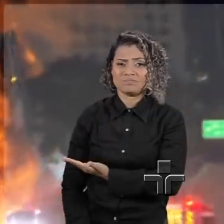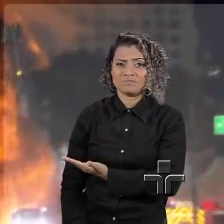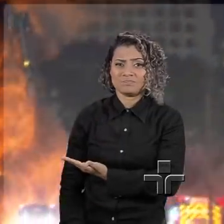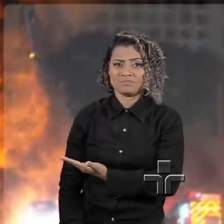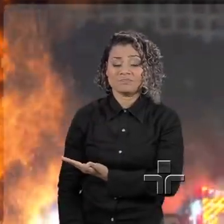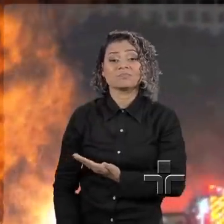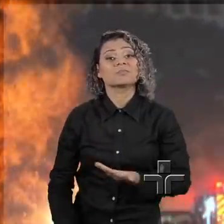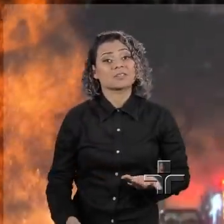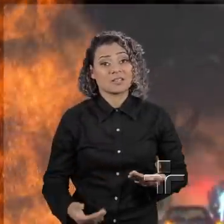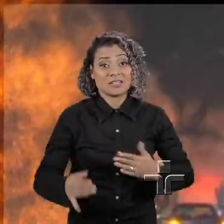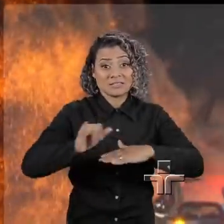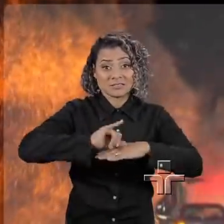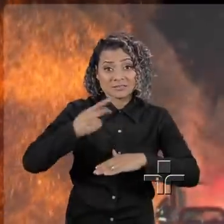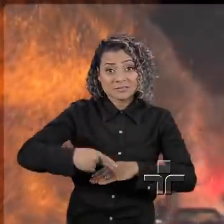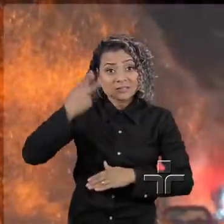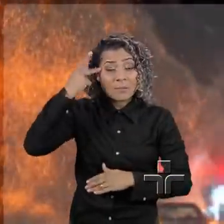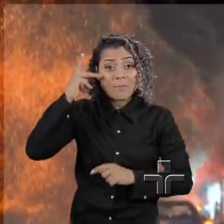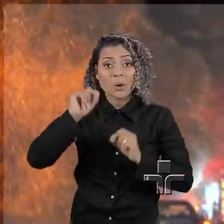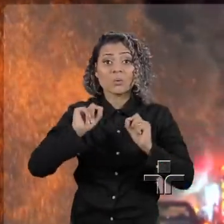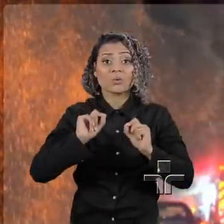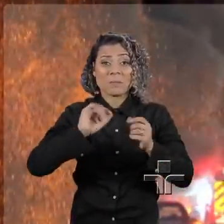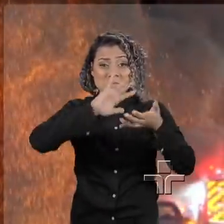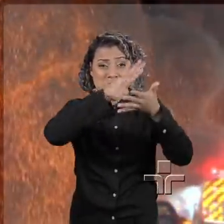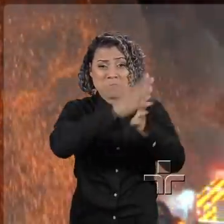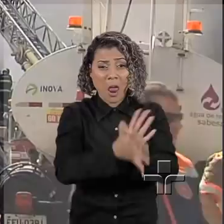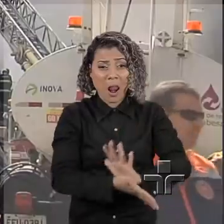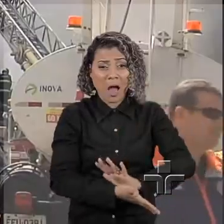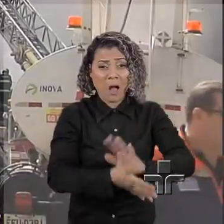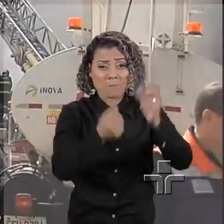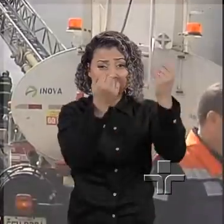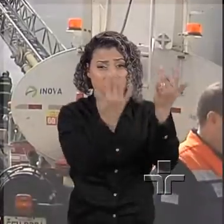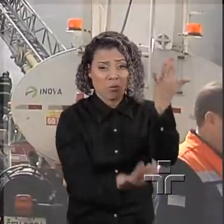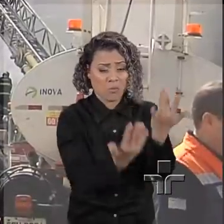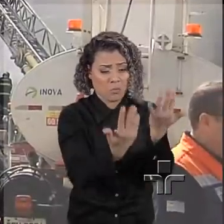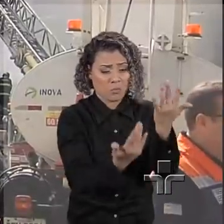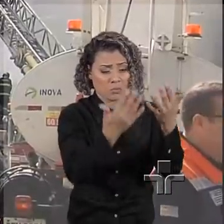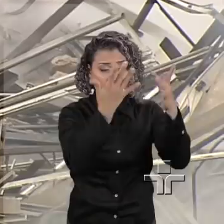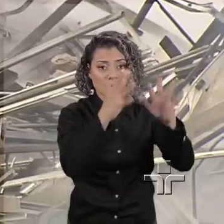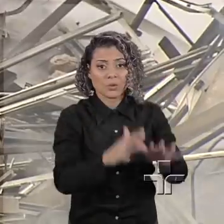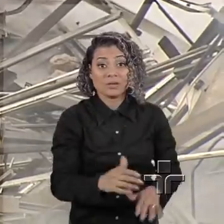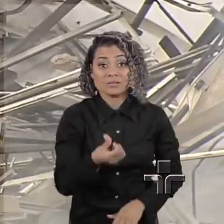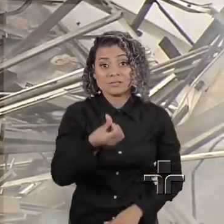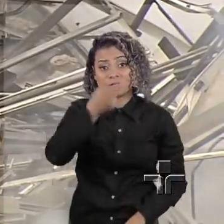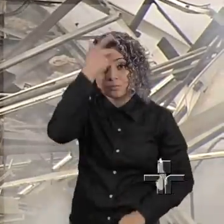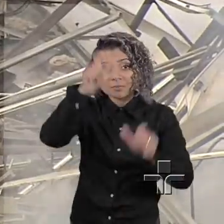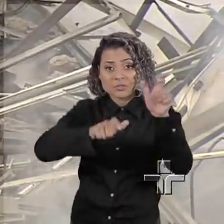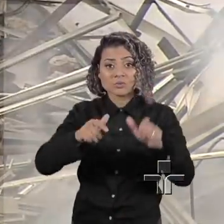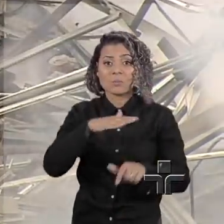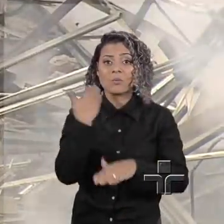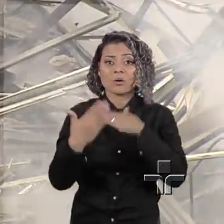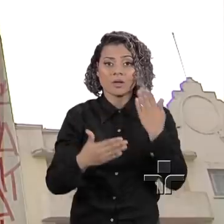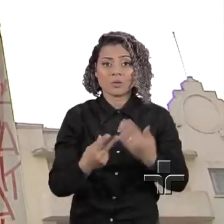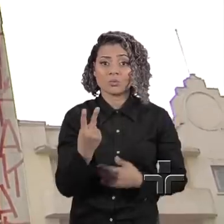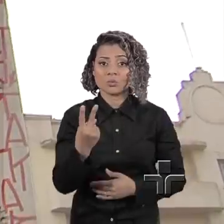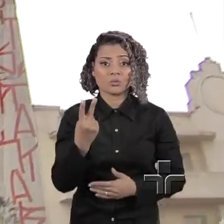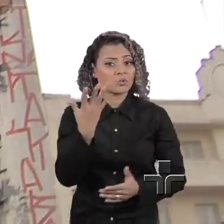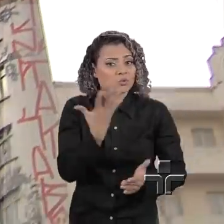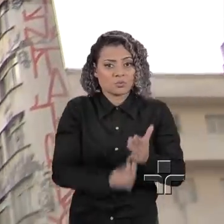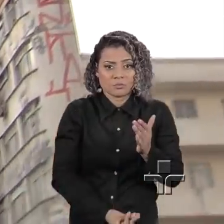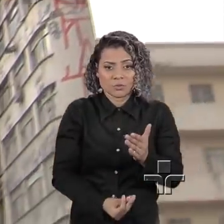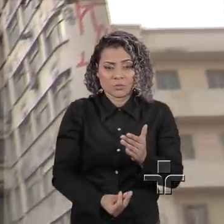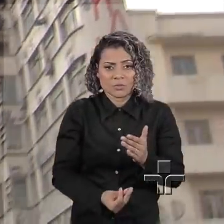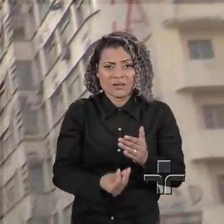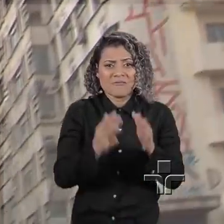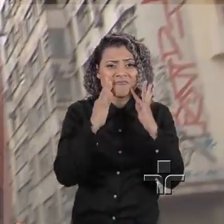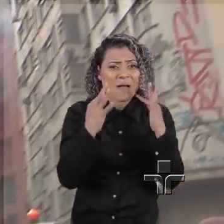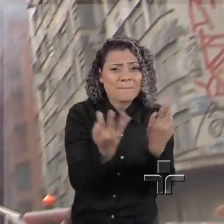Paissandu, região central de São Paulo, viraram cinzas. 6 pessoas morreram e 2 não foram encontradas. Centenas